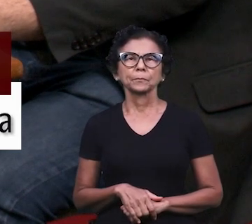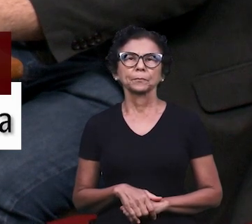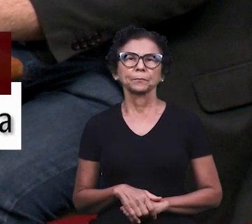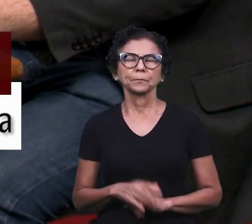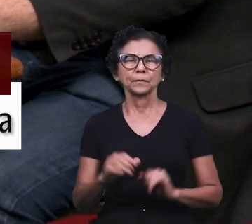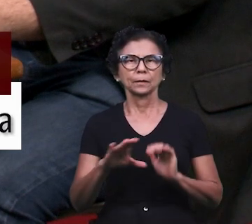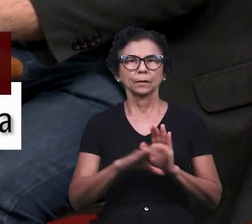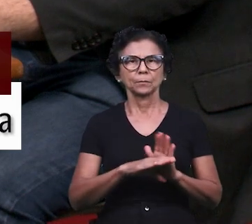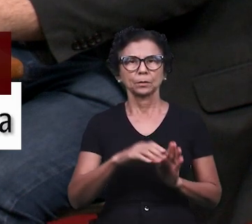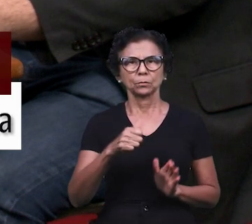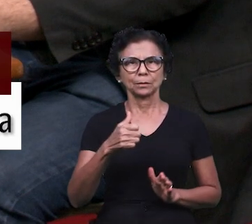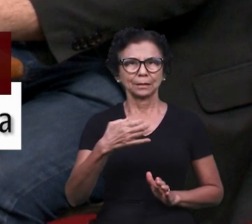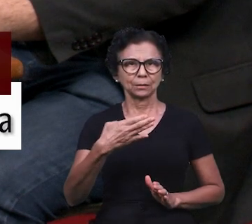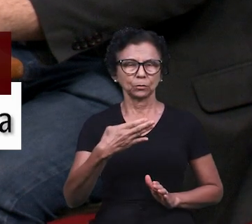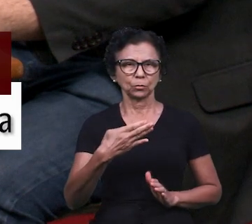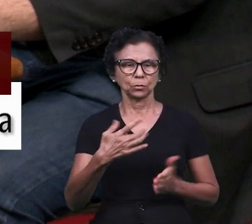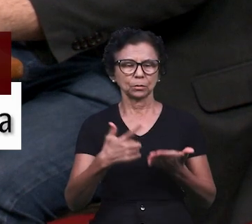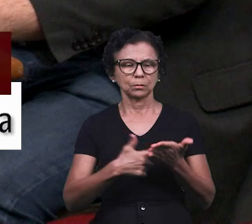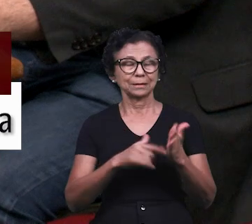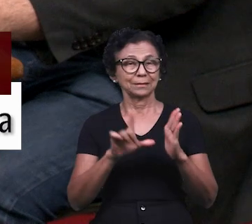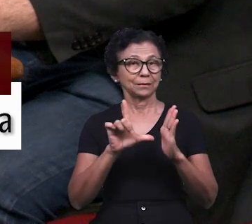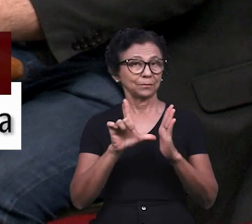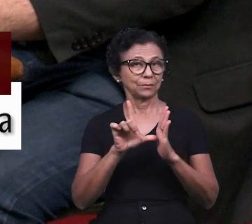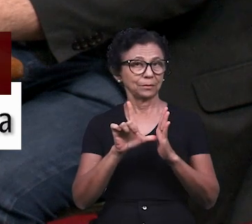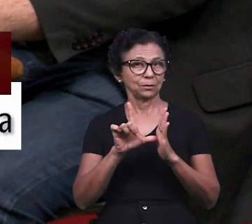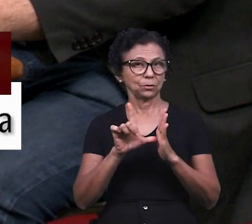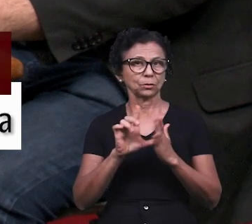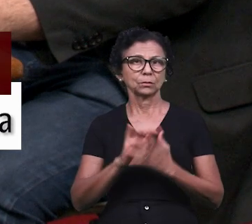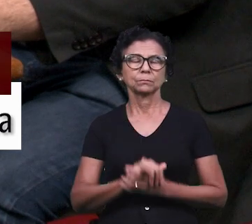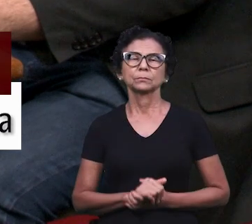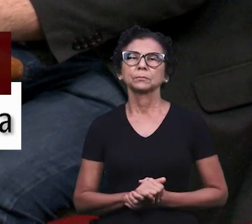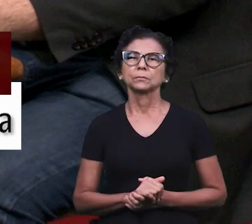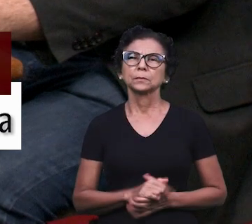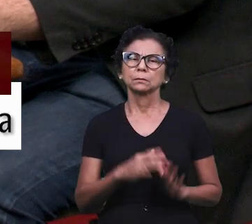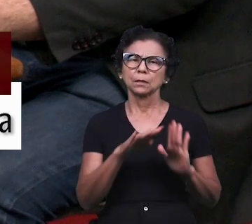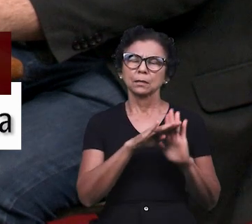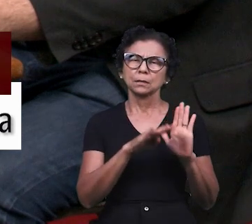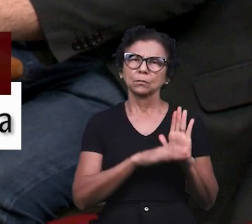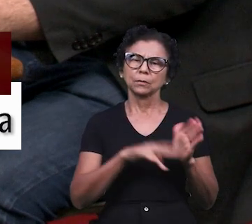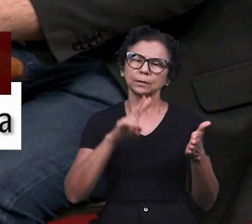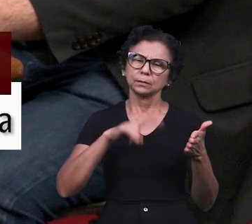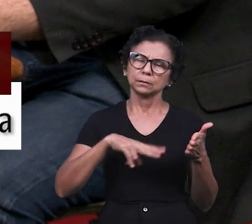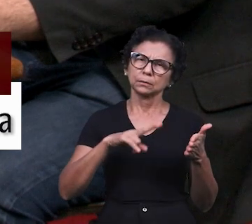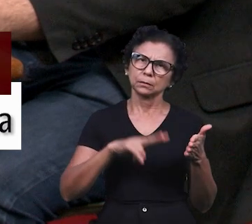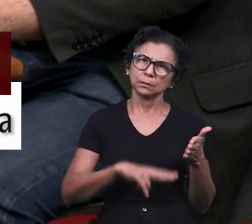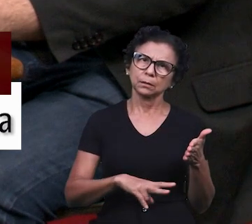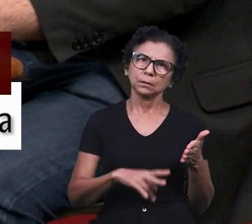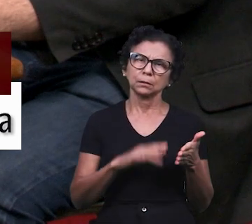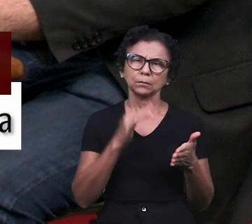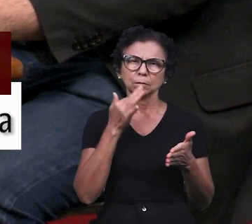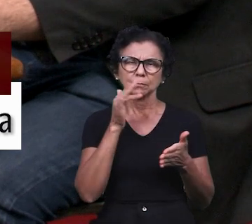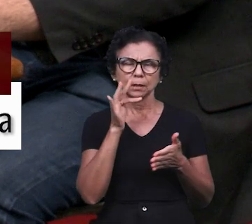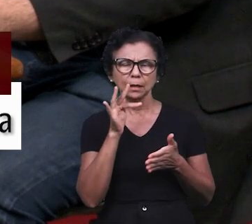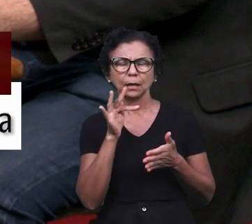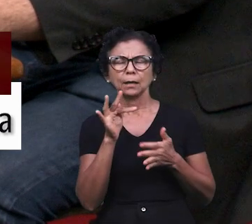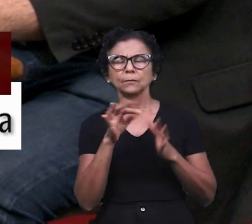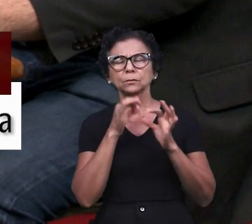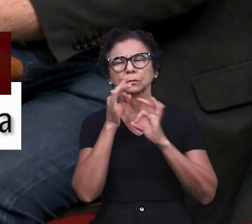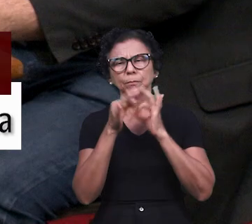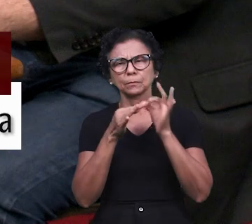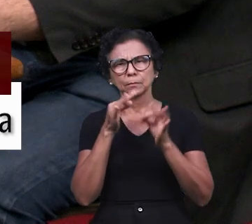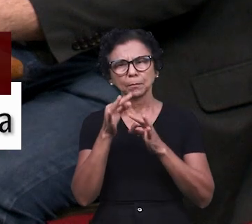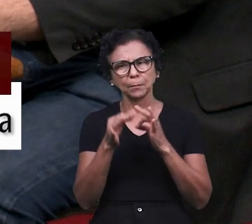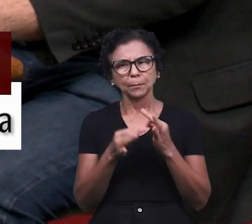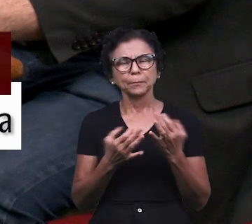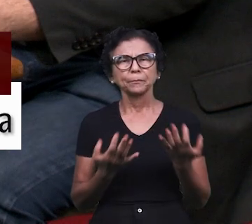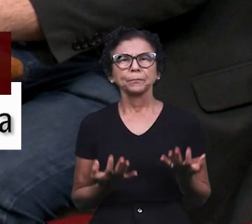capítulo 14 de Levítico. Estamos fazendo a nossa leitura sequencial, com alguns breves comentários.